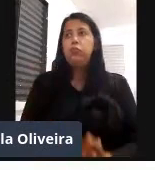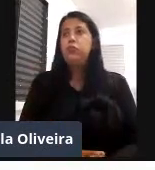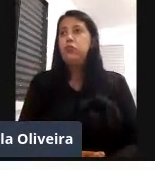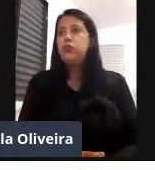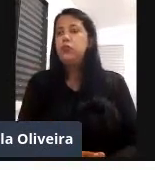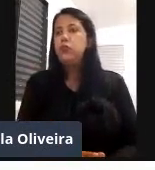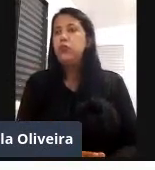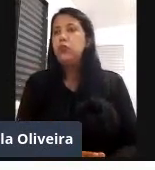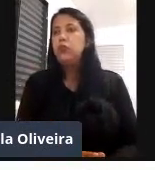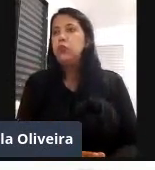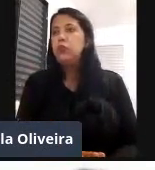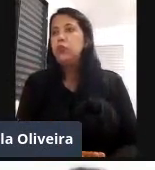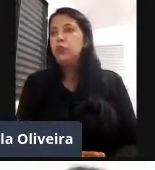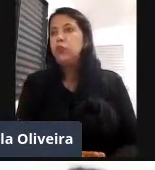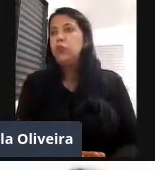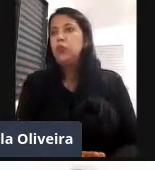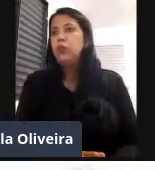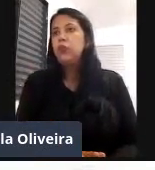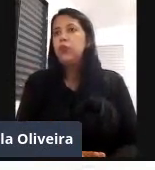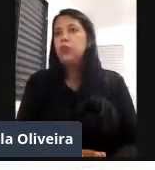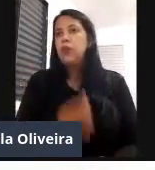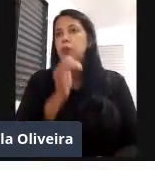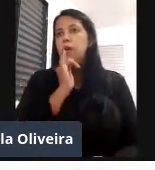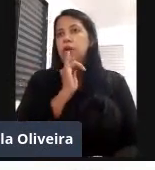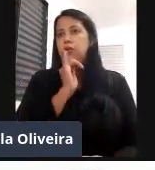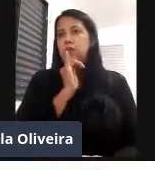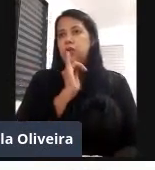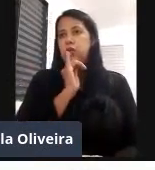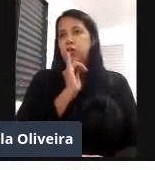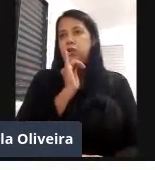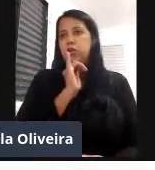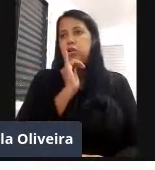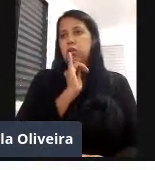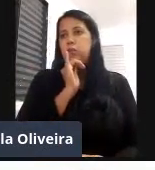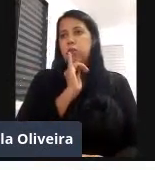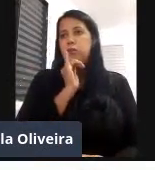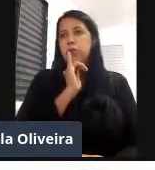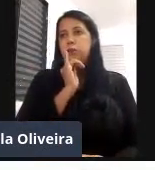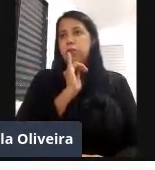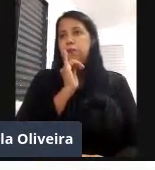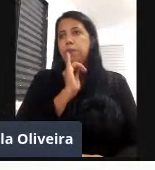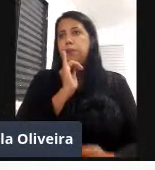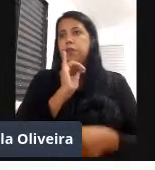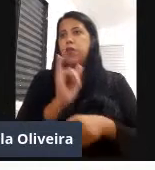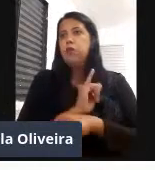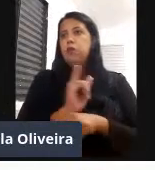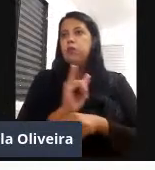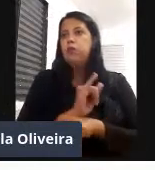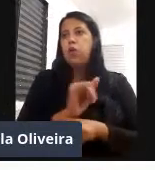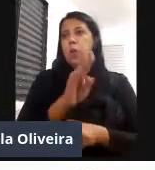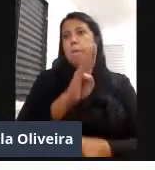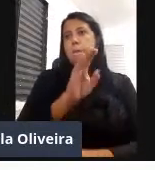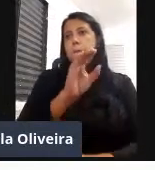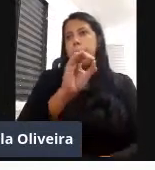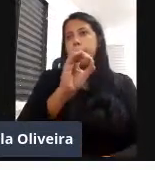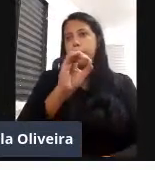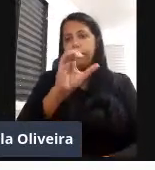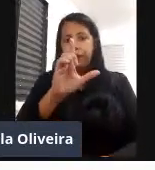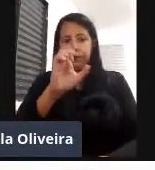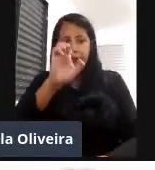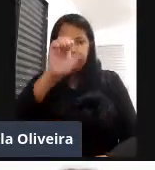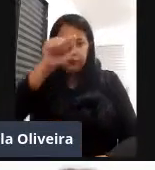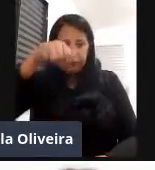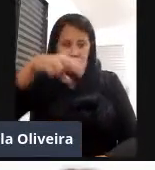Então, eu trouxe aqui para vocês alguns operadores booleanos, né? Deixa eu ver só aqui. Tudo